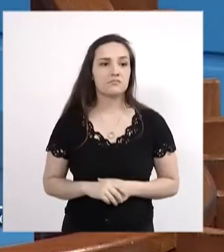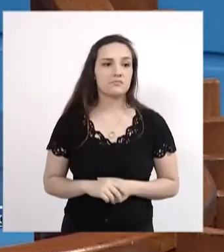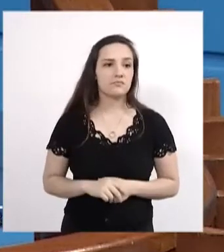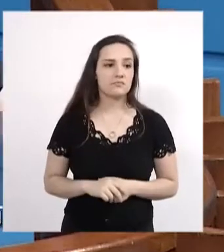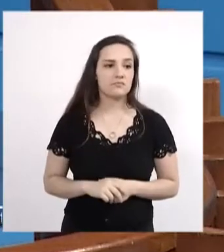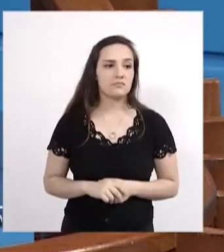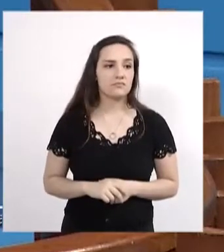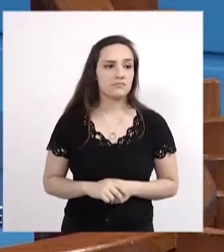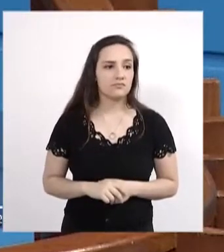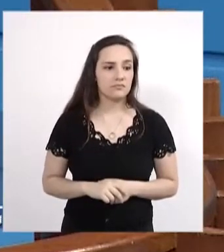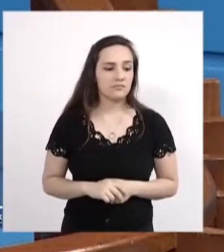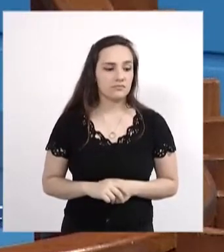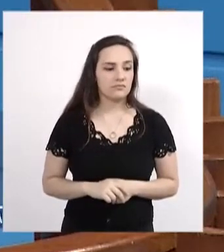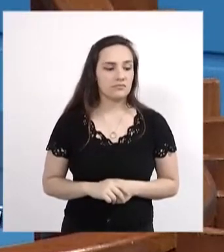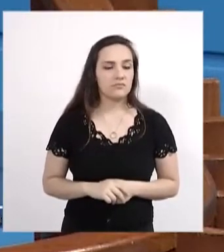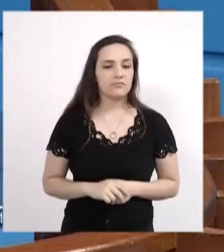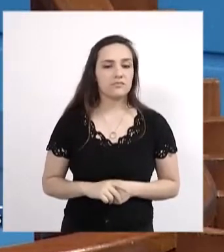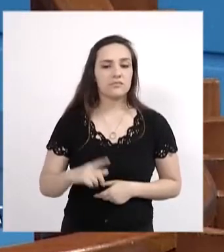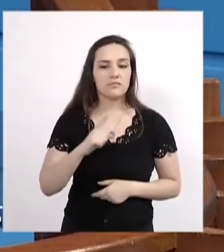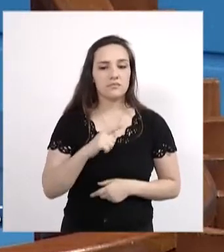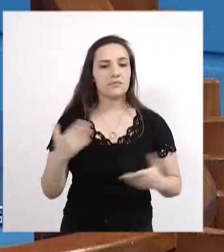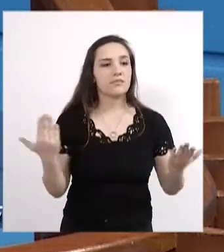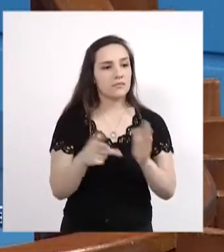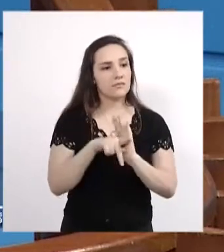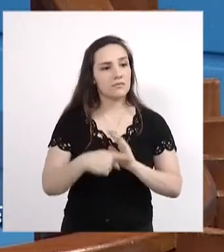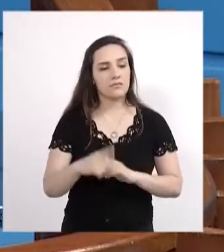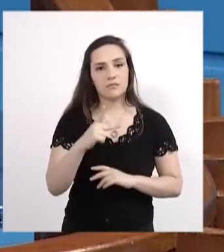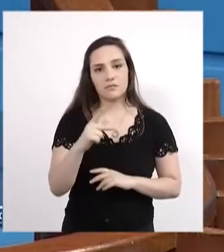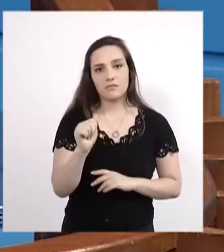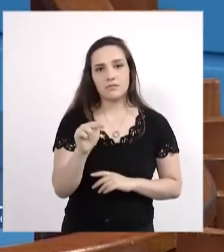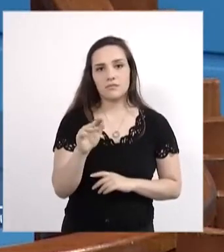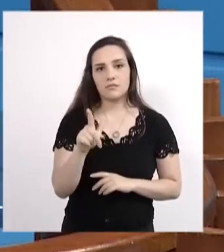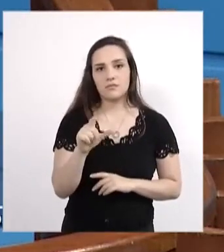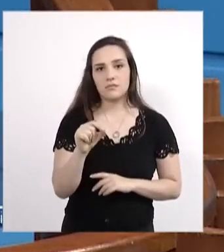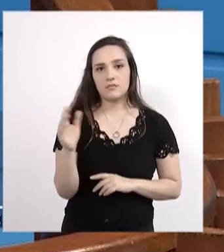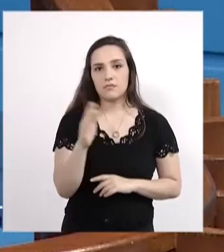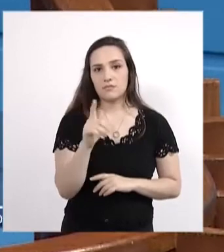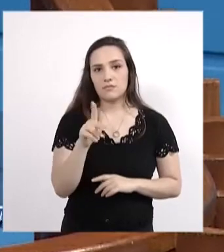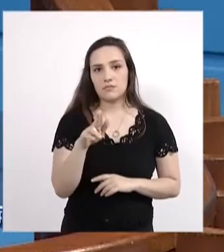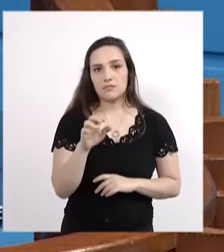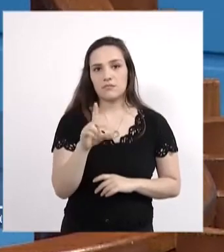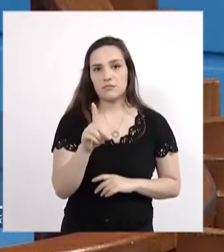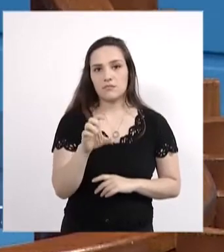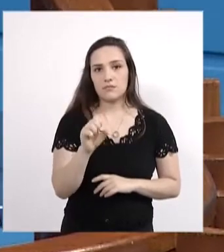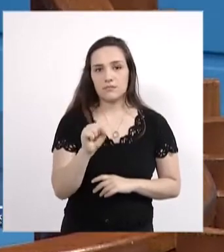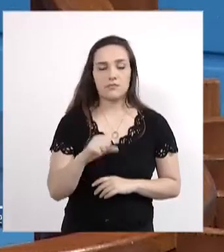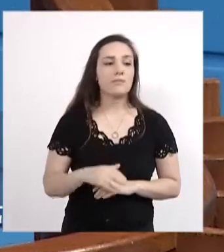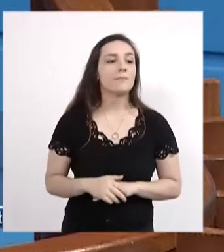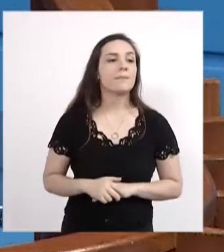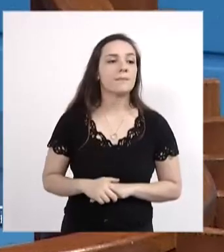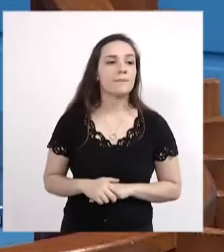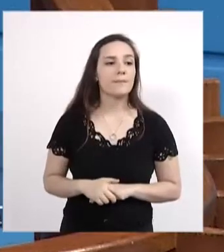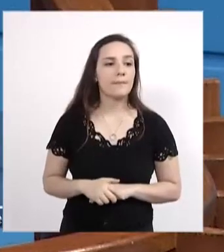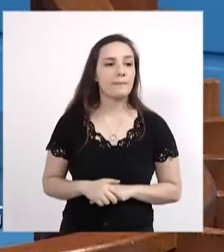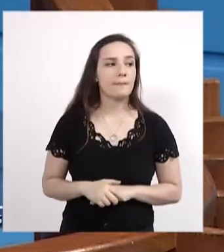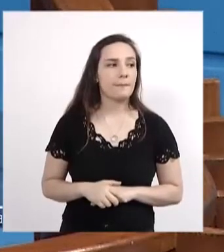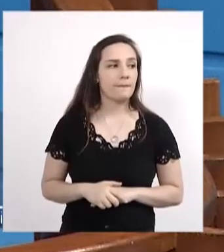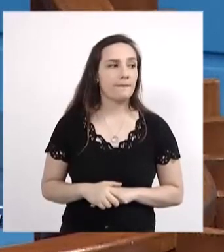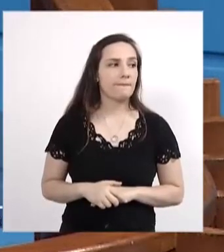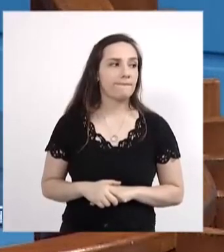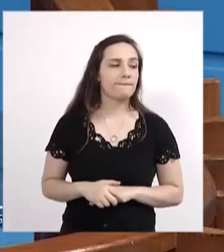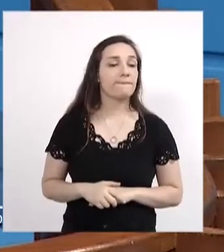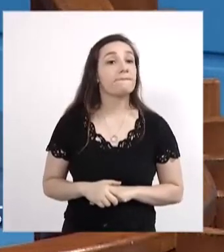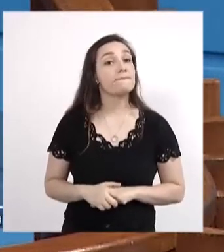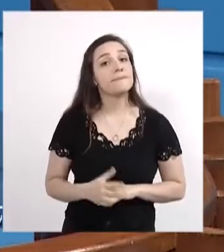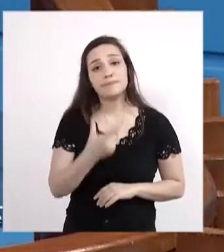um pacotaço agora do Paulo Guedes, que foi apresentado no Congresso Nacional, e ele sempre vem com